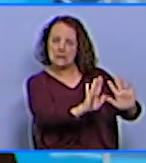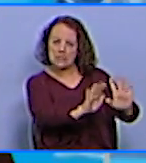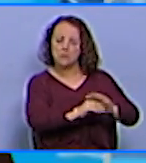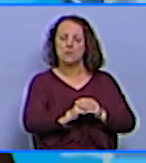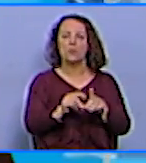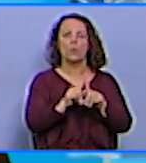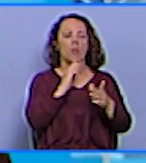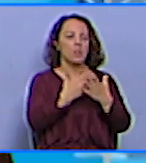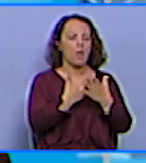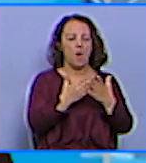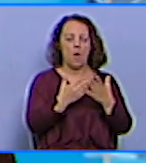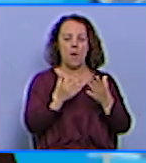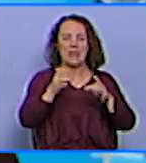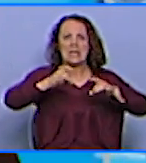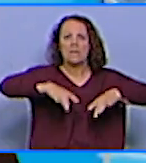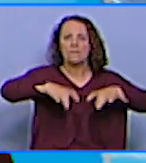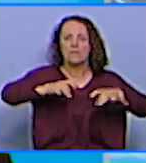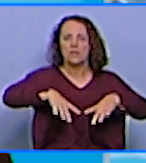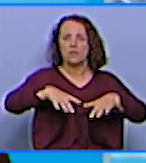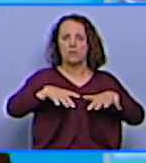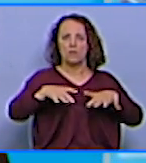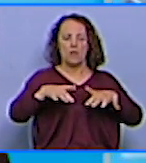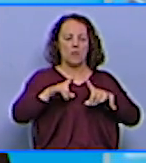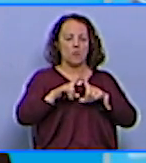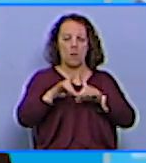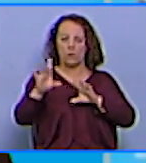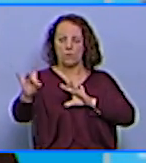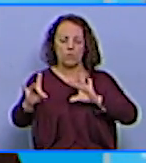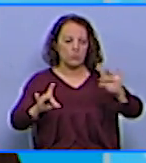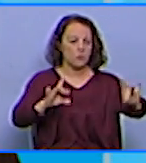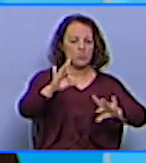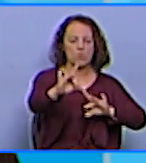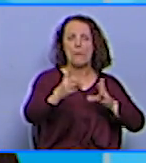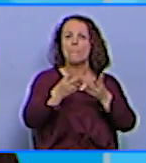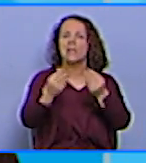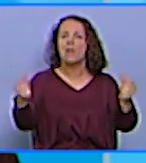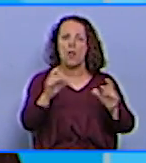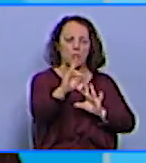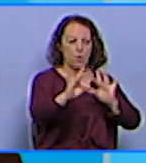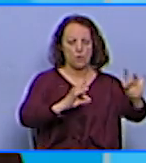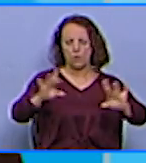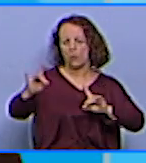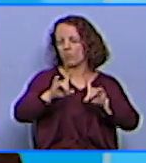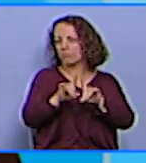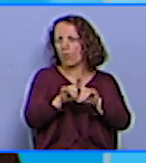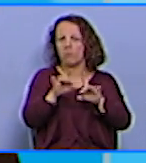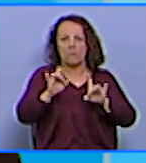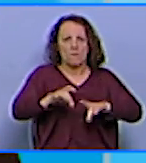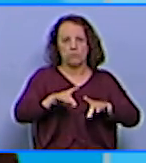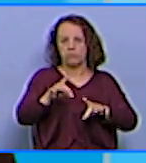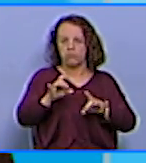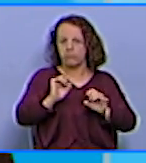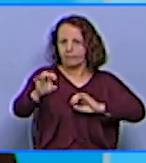Para não evitar tanto quanto possível esta partilha até da parte material para evitar o contágio. E